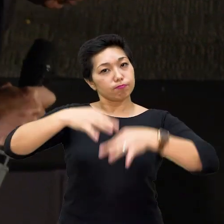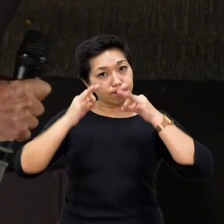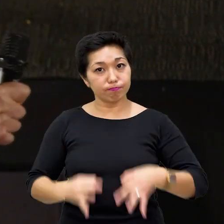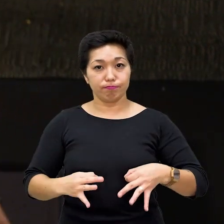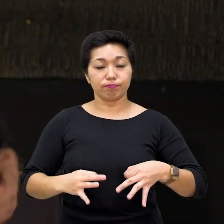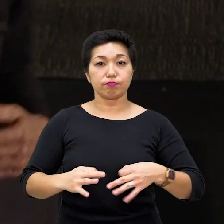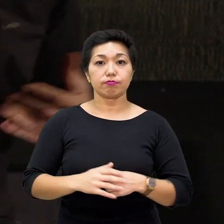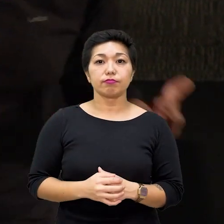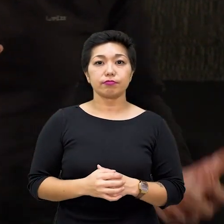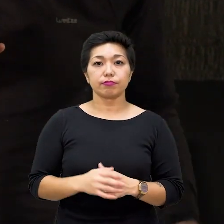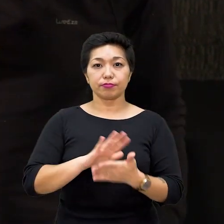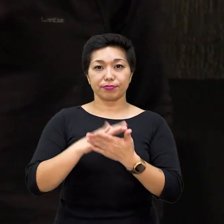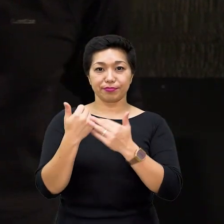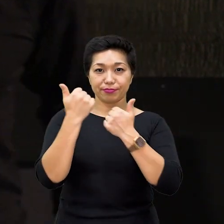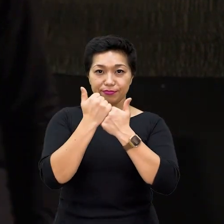dignidade. Então,